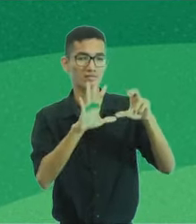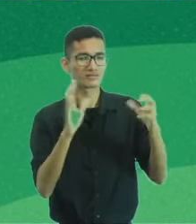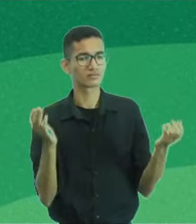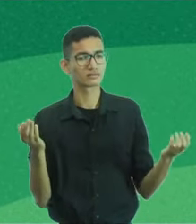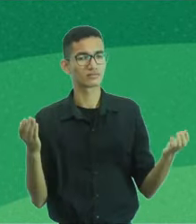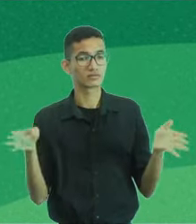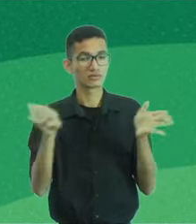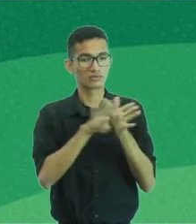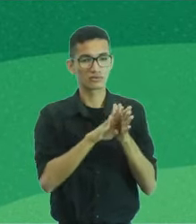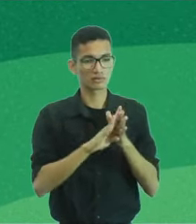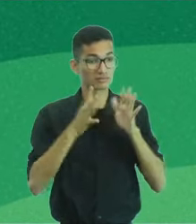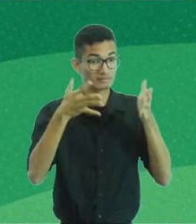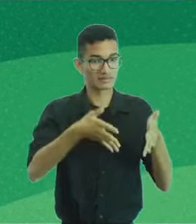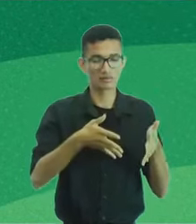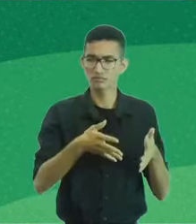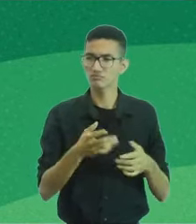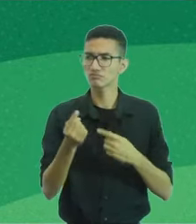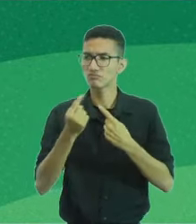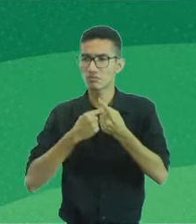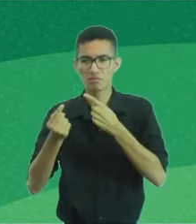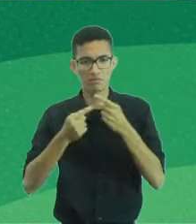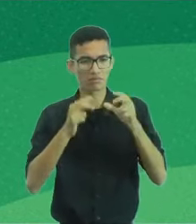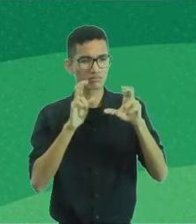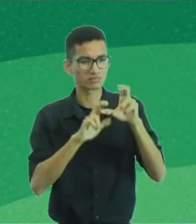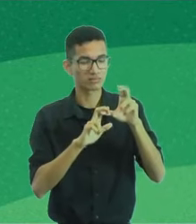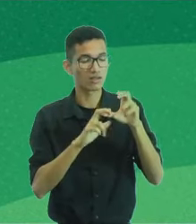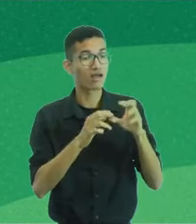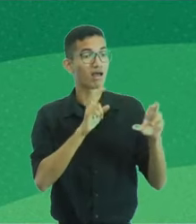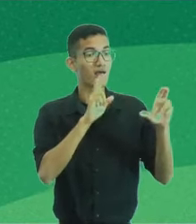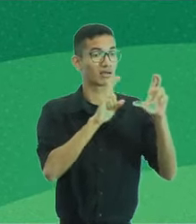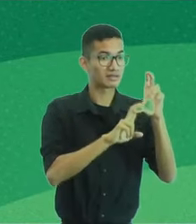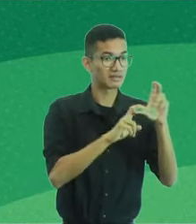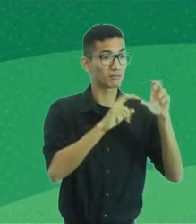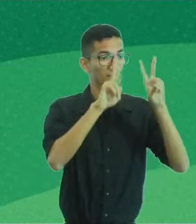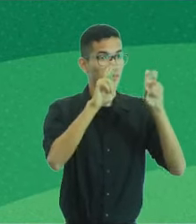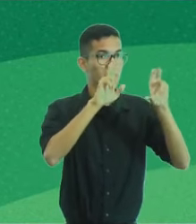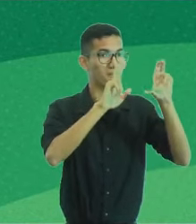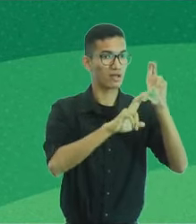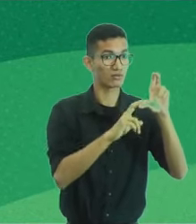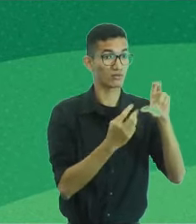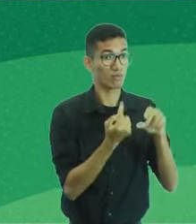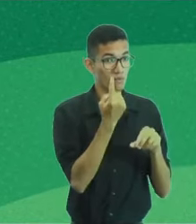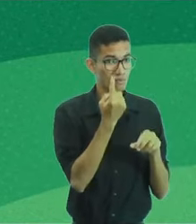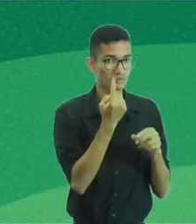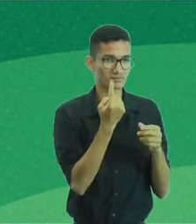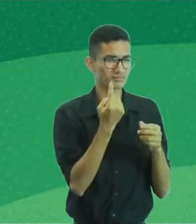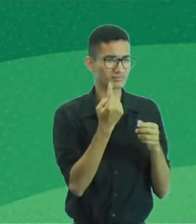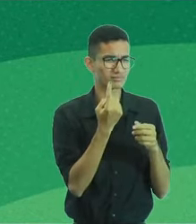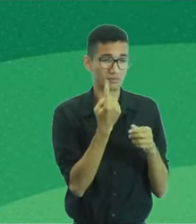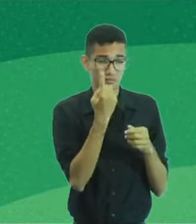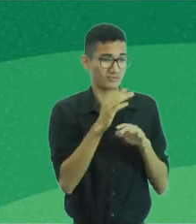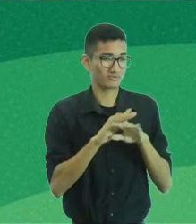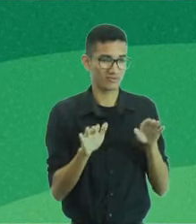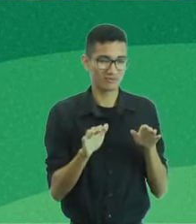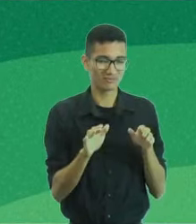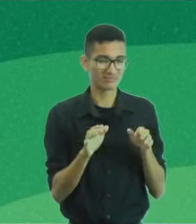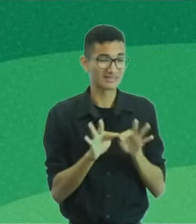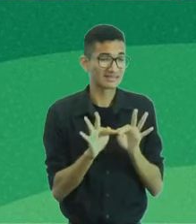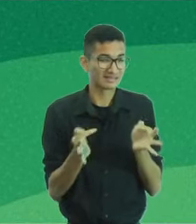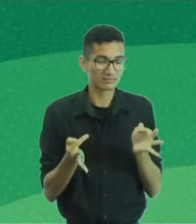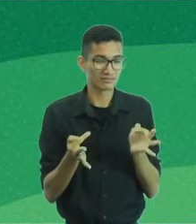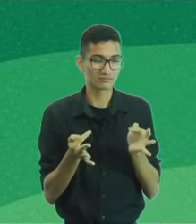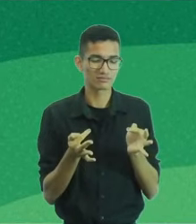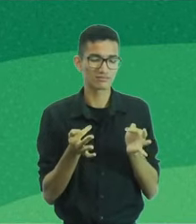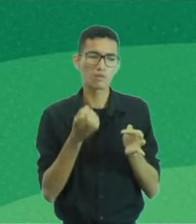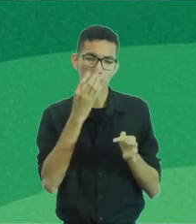acho que se eu conversei alguma coisa sobre Python nessa última semana foi o mínimo e isso